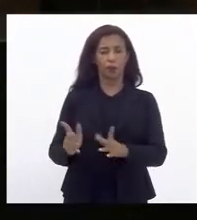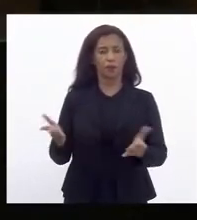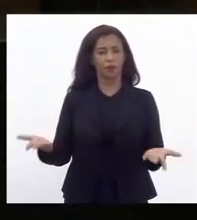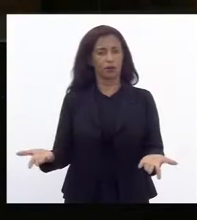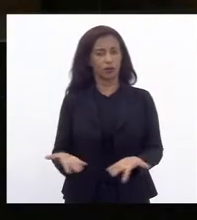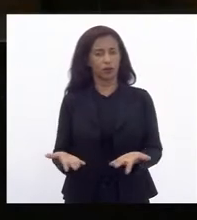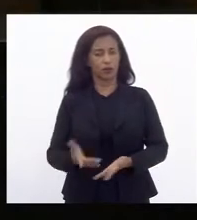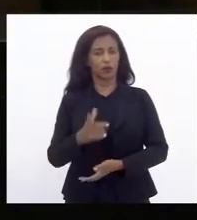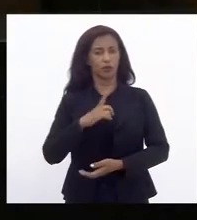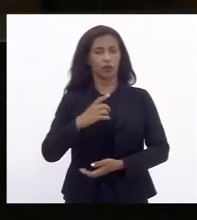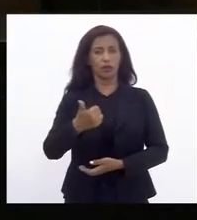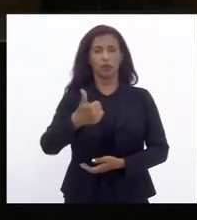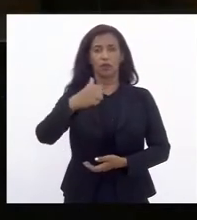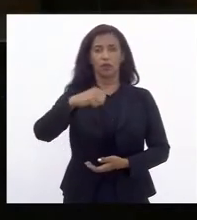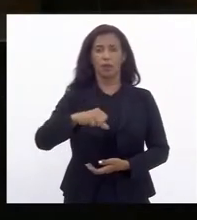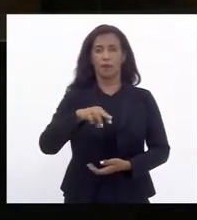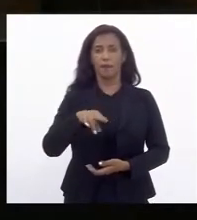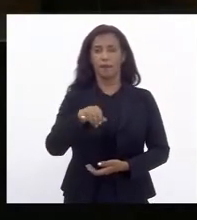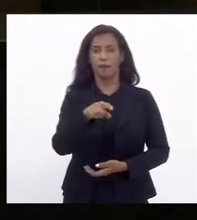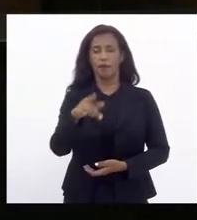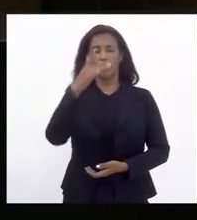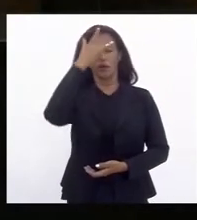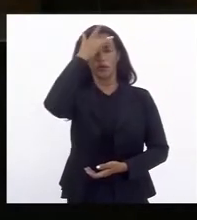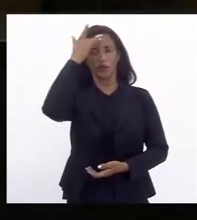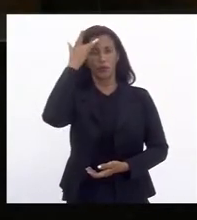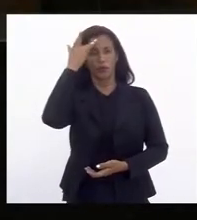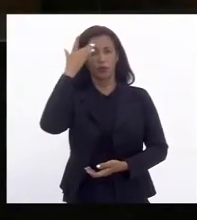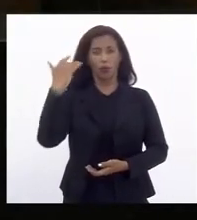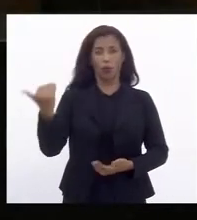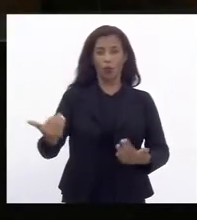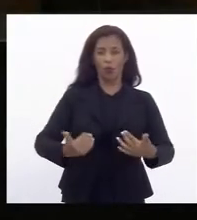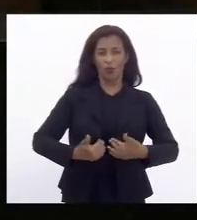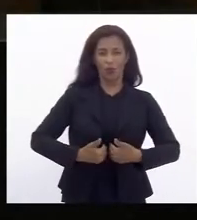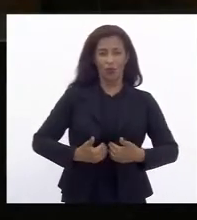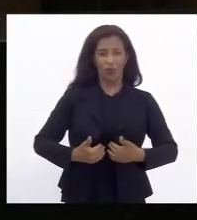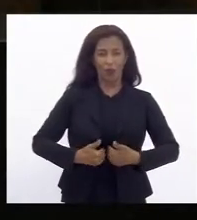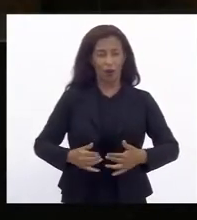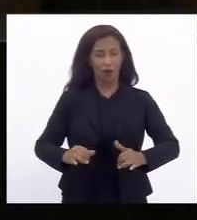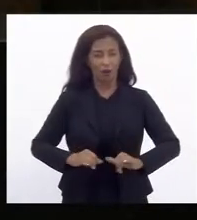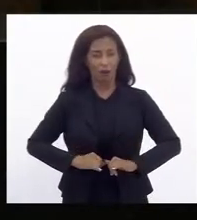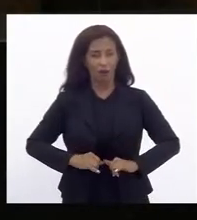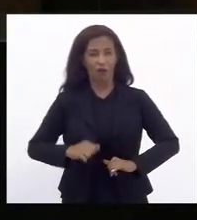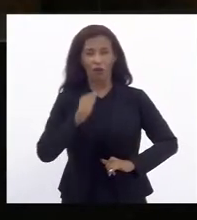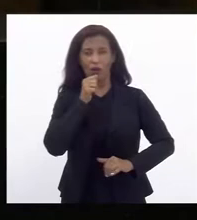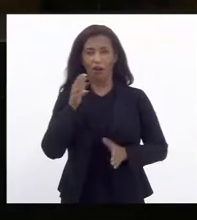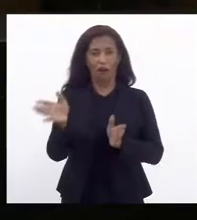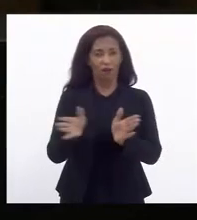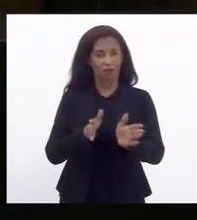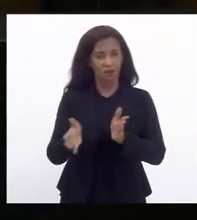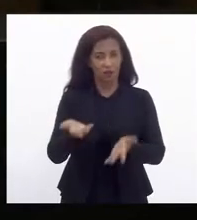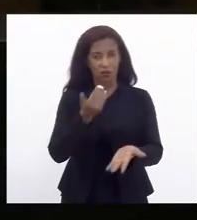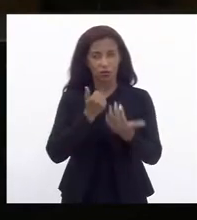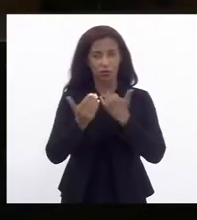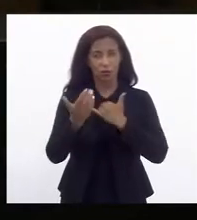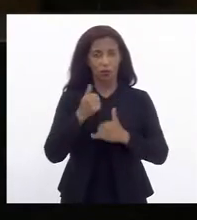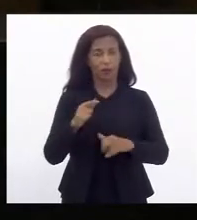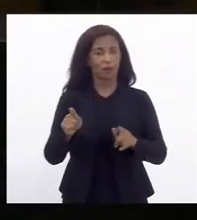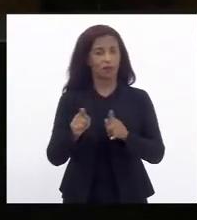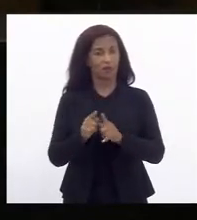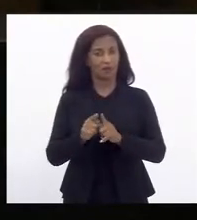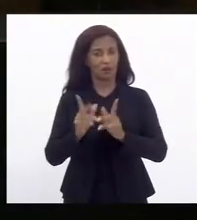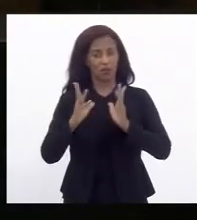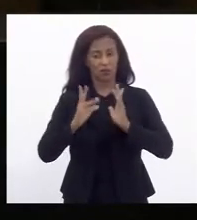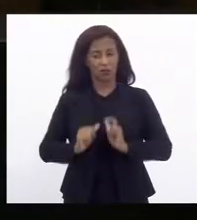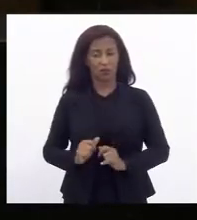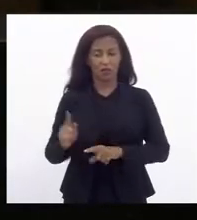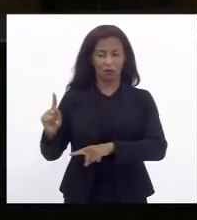hoje tem 19 milhões de pessoas passando fome, sem ter acesso à comida, itens de